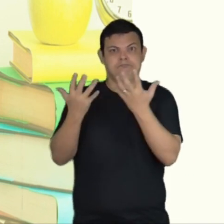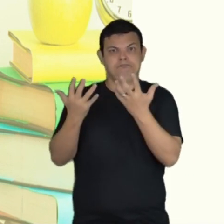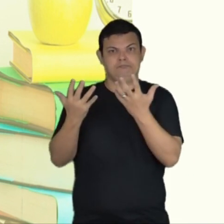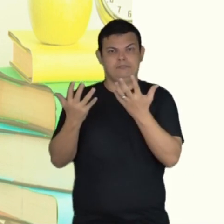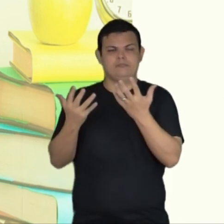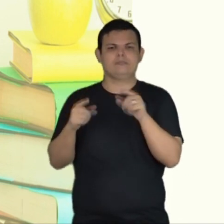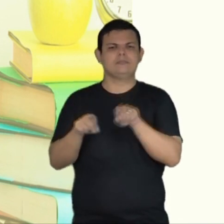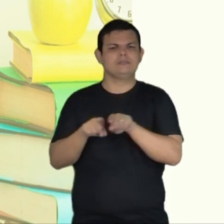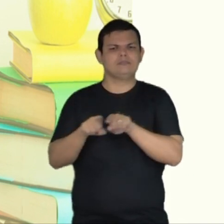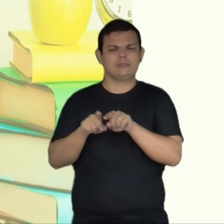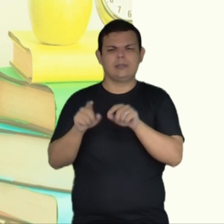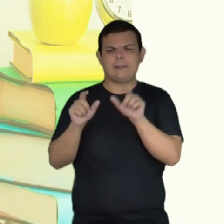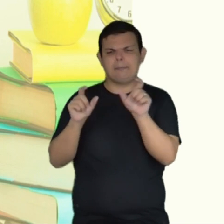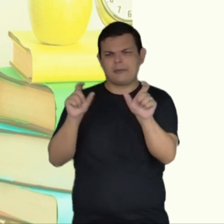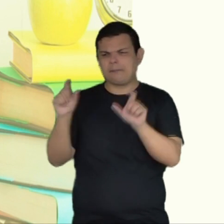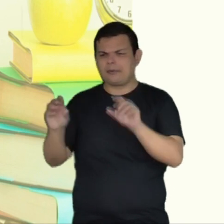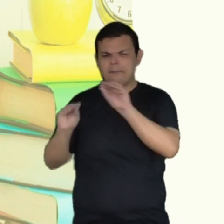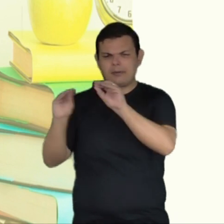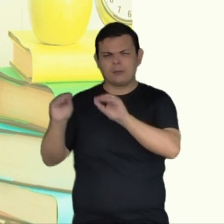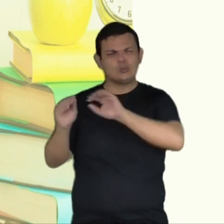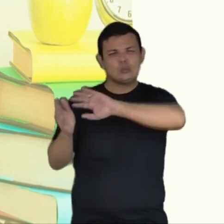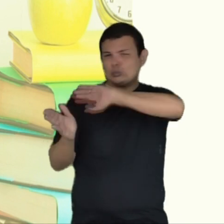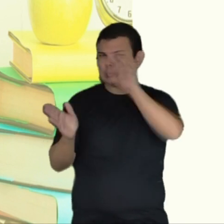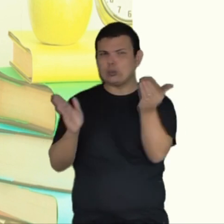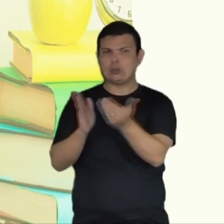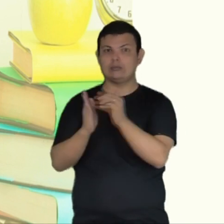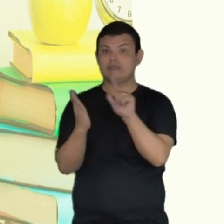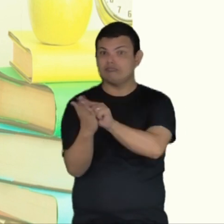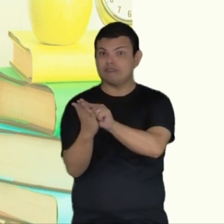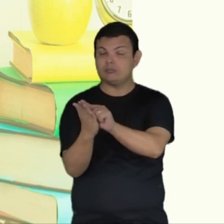a disposição de todos esses elementos na página